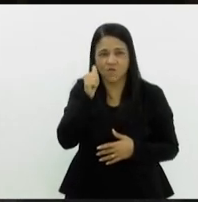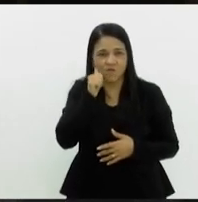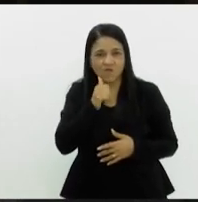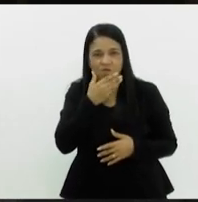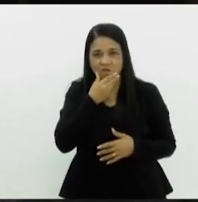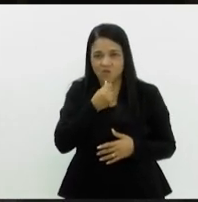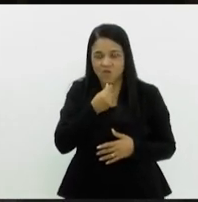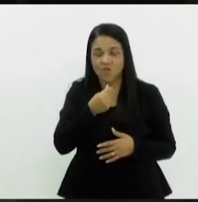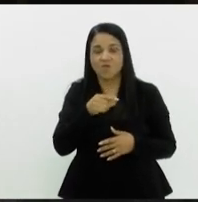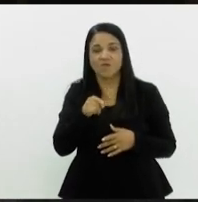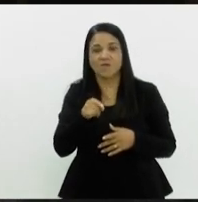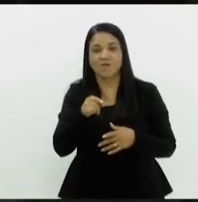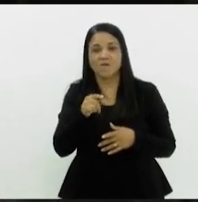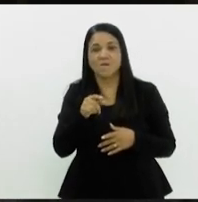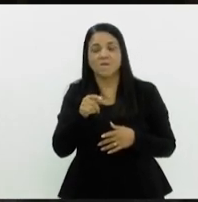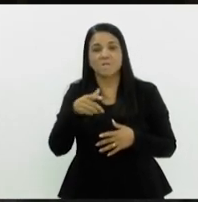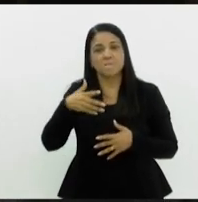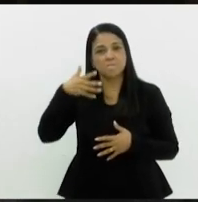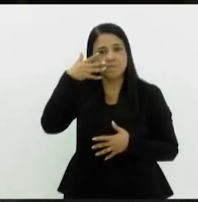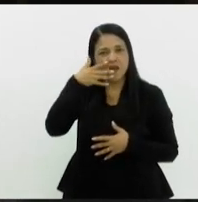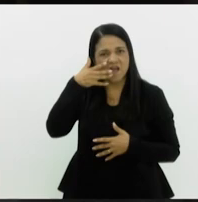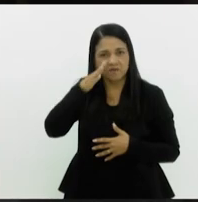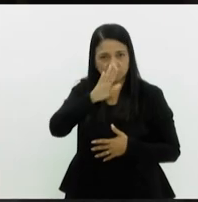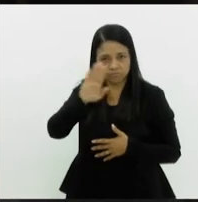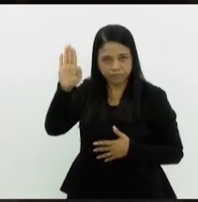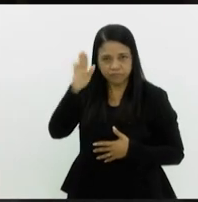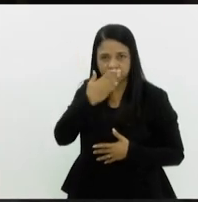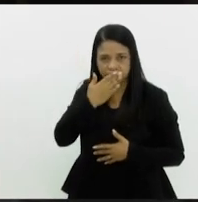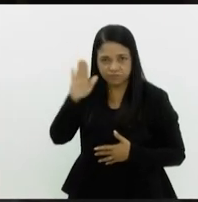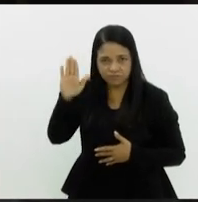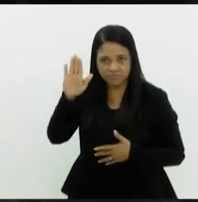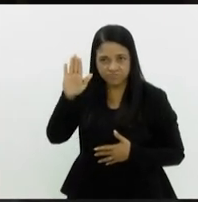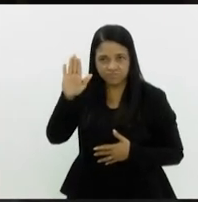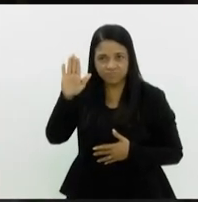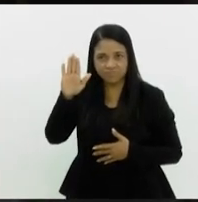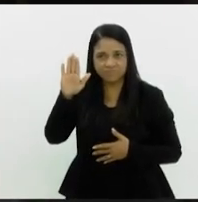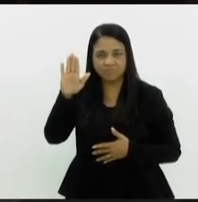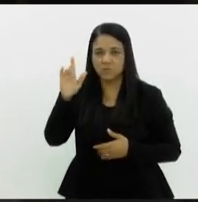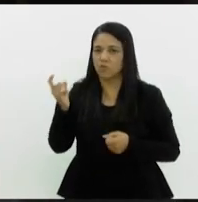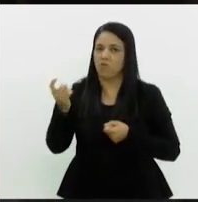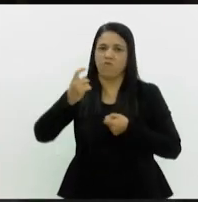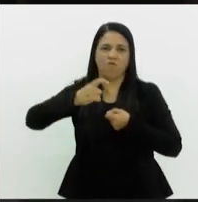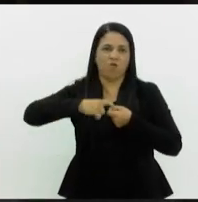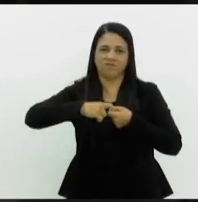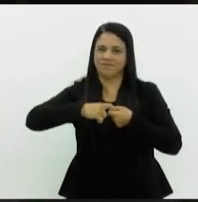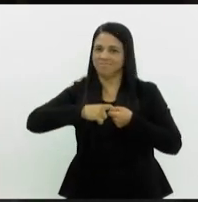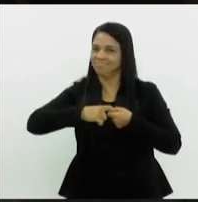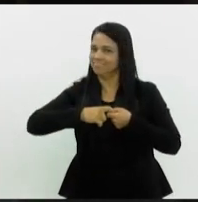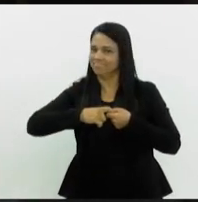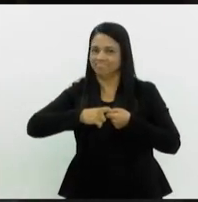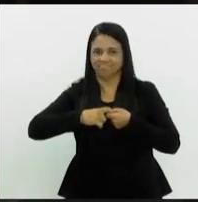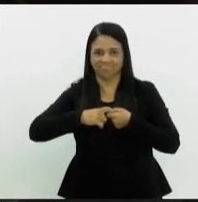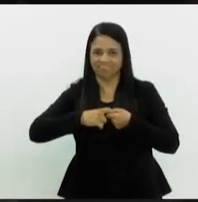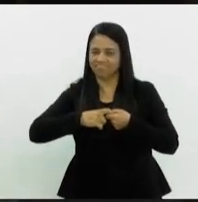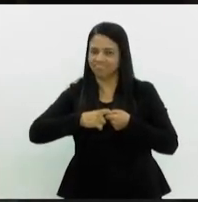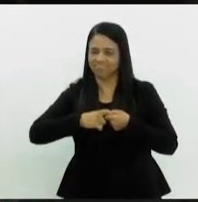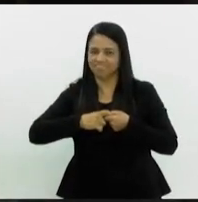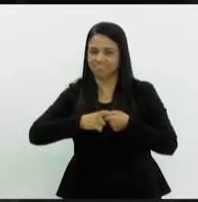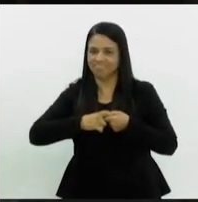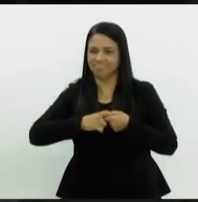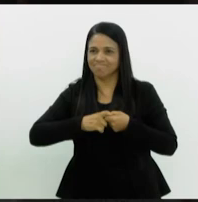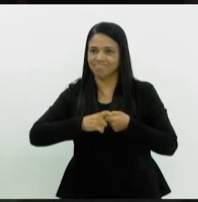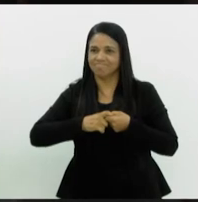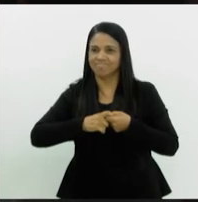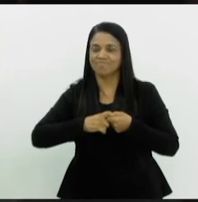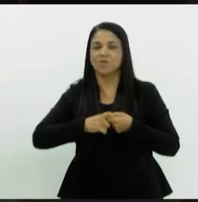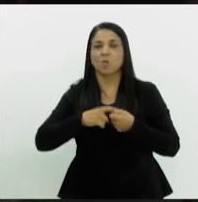seguinte: palavra dada é igual o fio do bigode, não se volta atrás. Então, eu